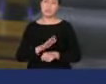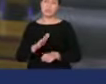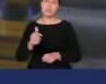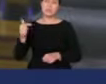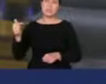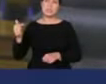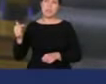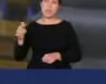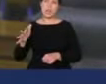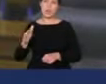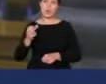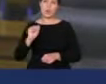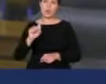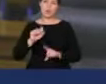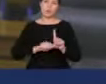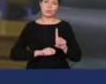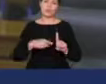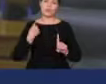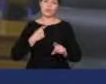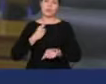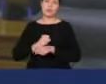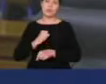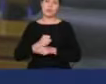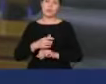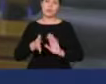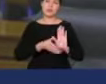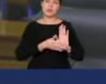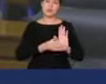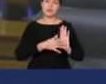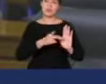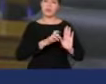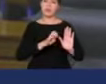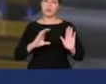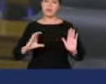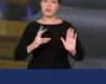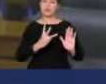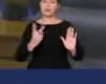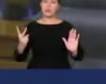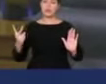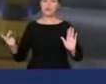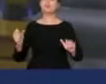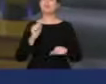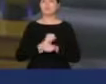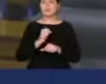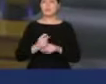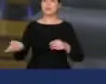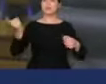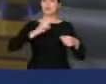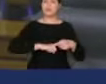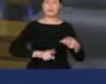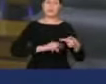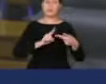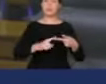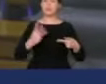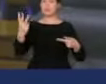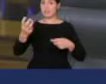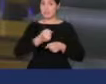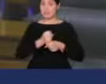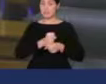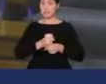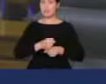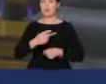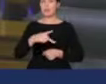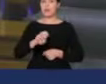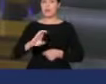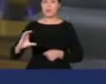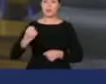a vinda da PEC 32 de 2020, do início da reforma administrativa. Estamos aguardando há 3 anos o andamento da PEC 45 da